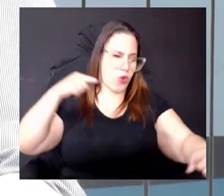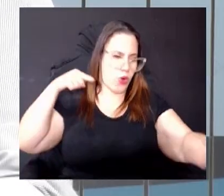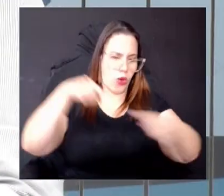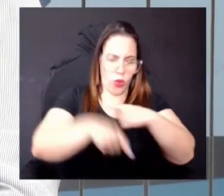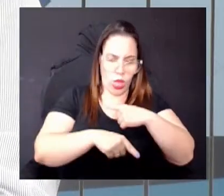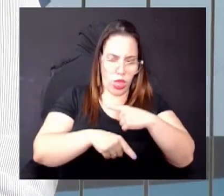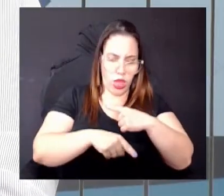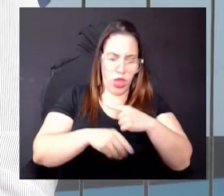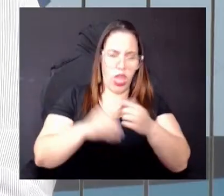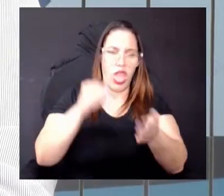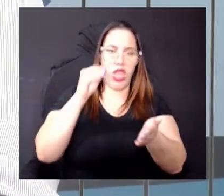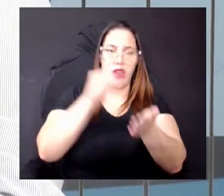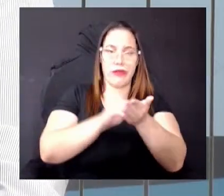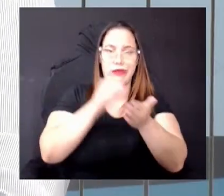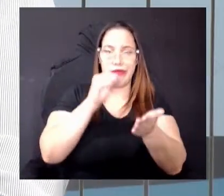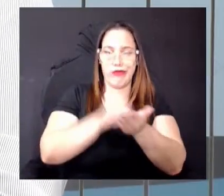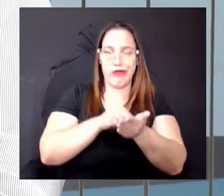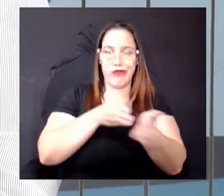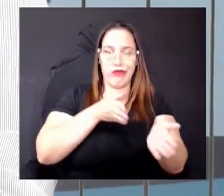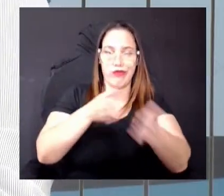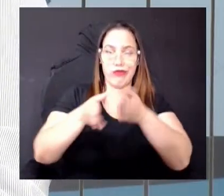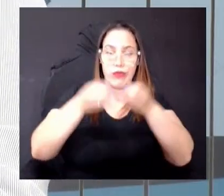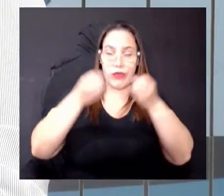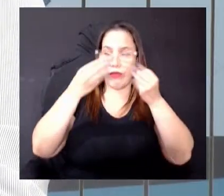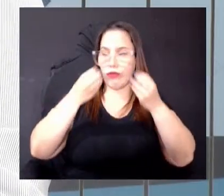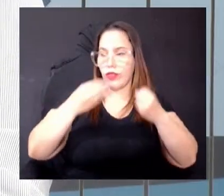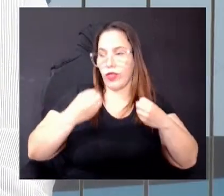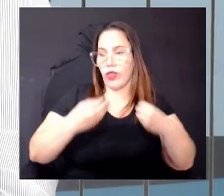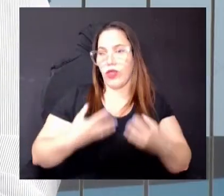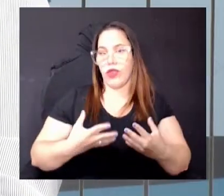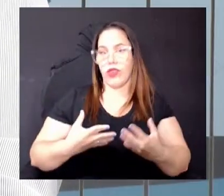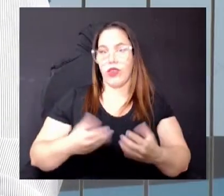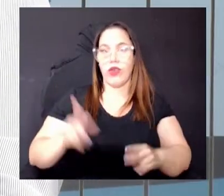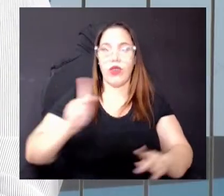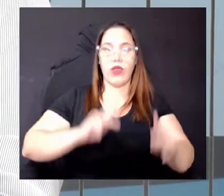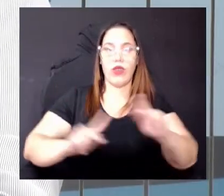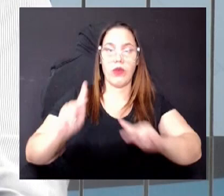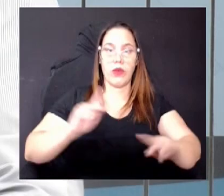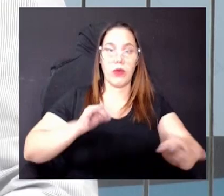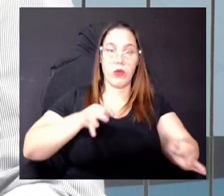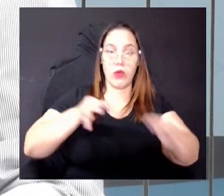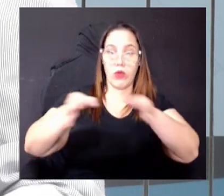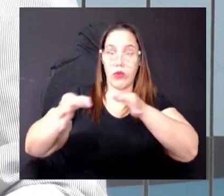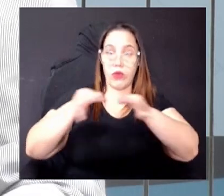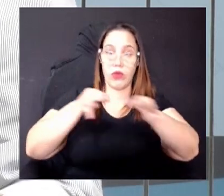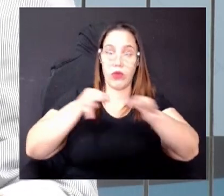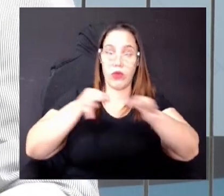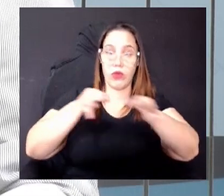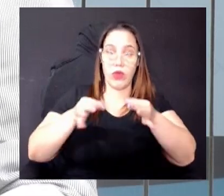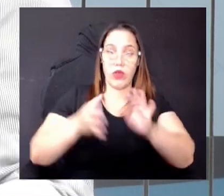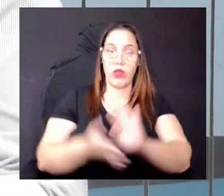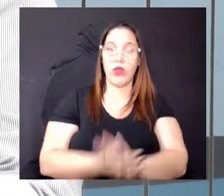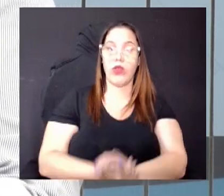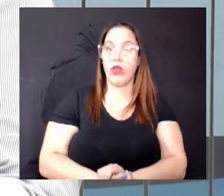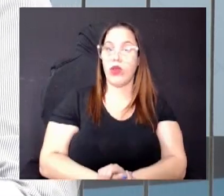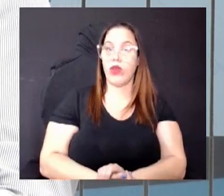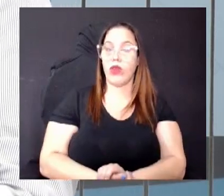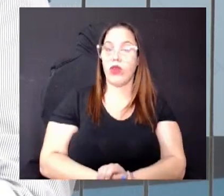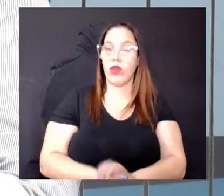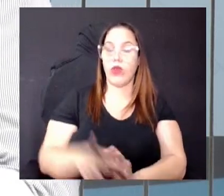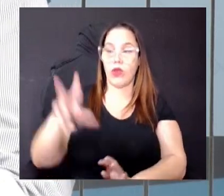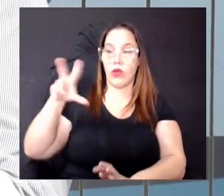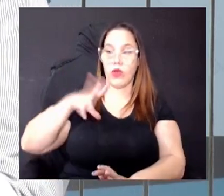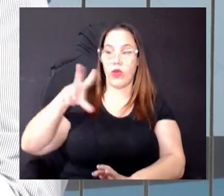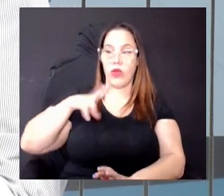ou assimetria de informações, de modo que as pessoas possam se organizar. Mas mais do que tudo, o setor privado e o setor